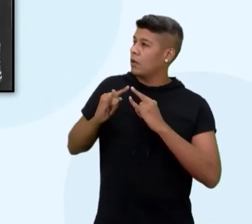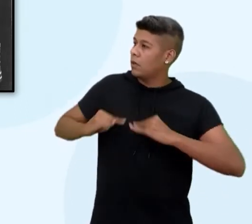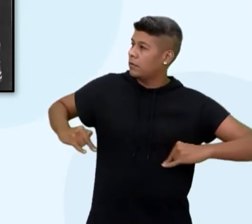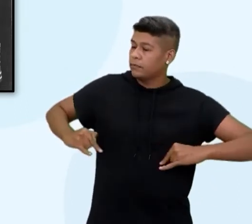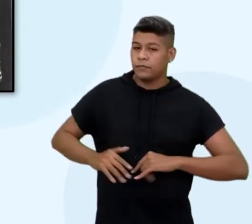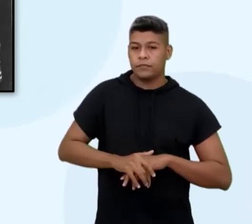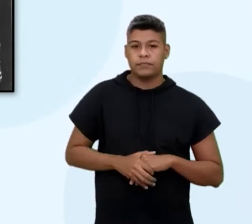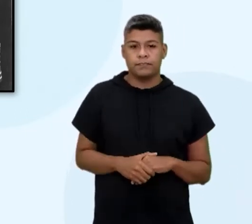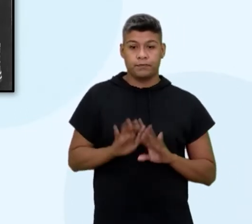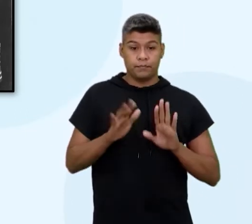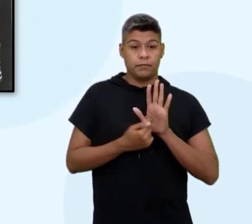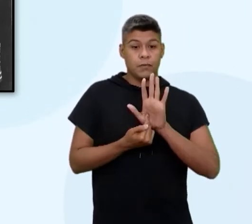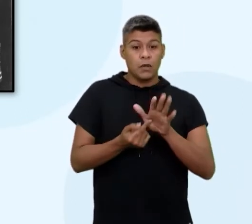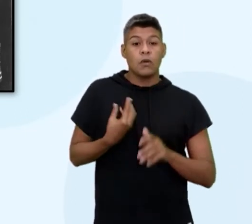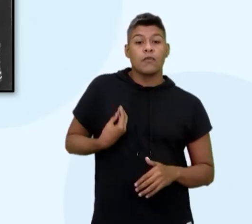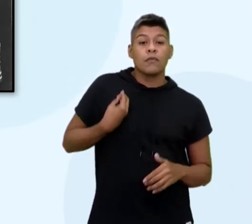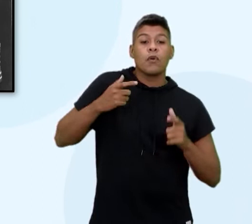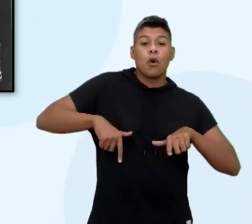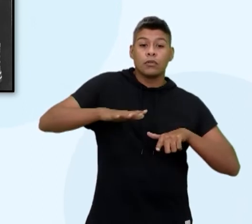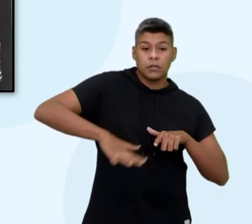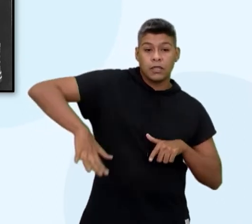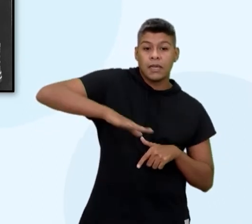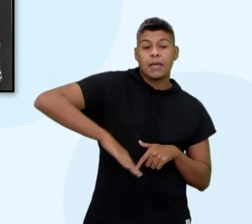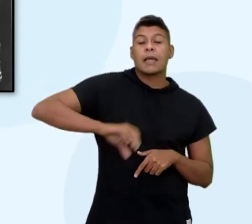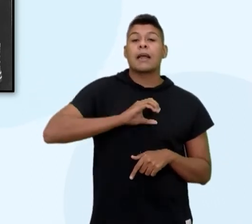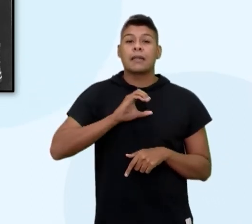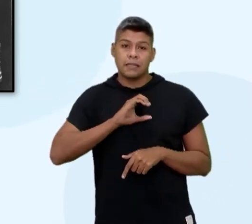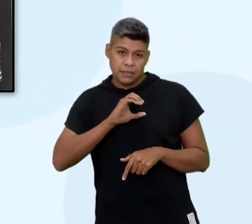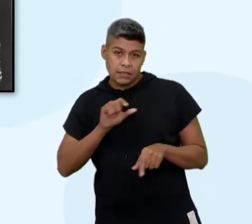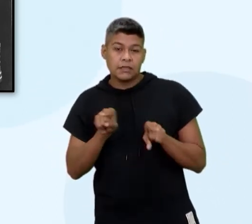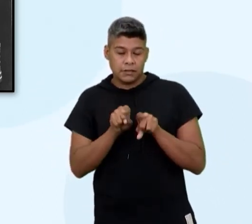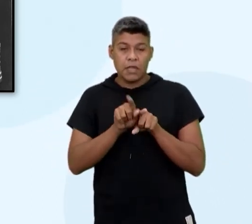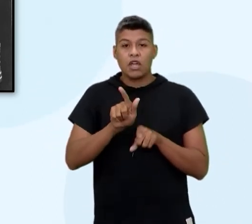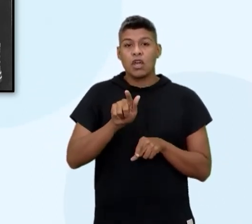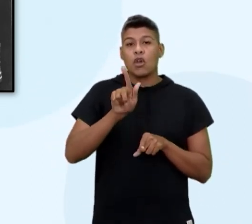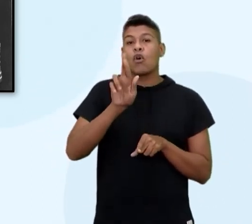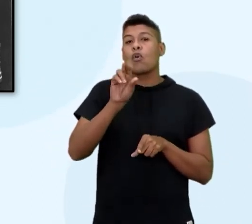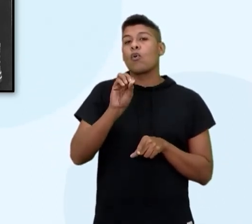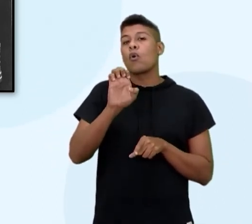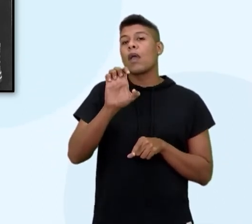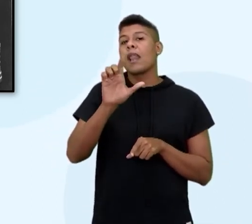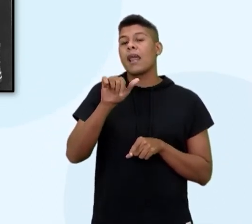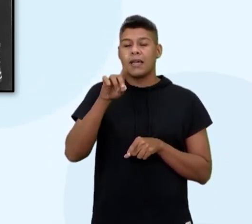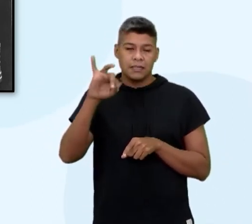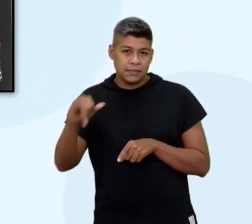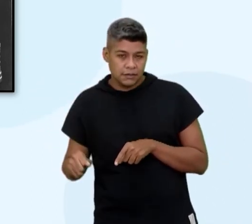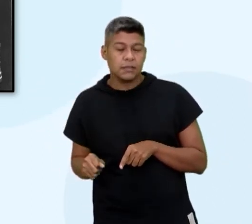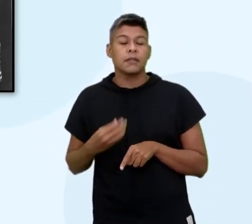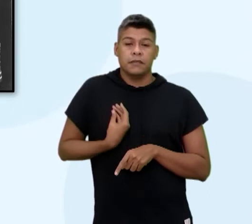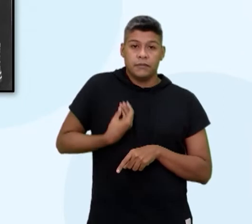E, só mostrar aqui rapidinho, eles vivem nas regiões do Canadá e da Groenlândia. E eles vivem nessas